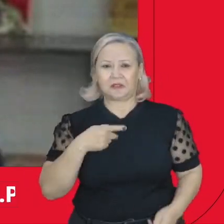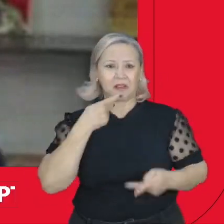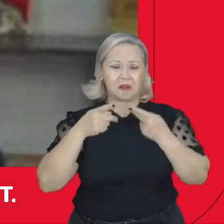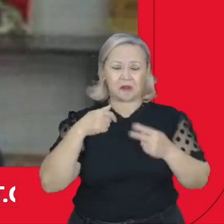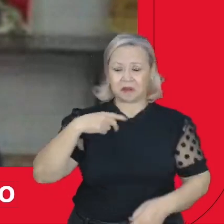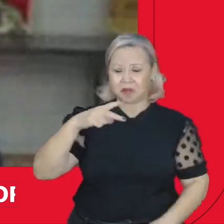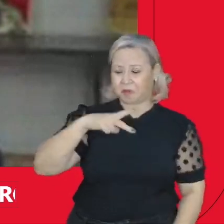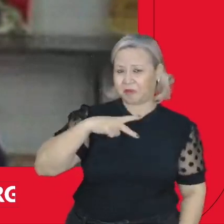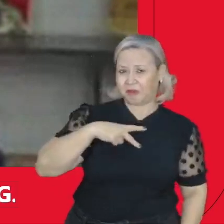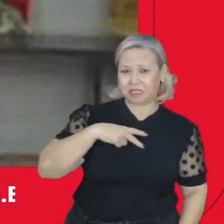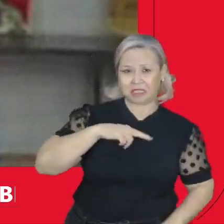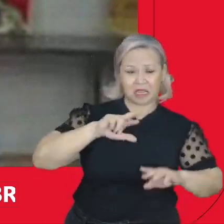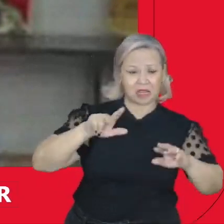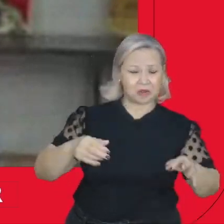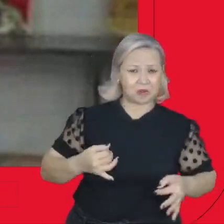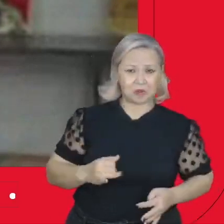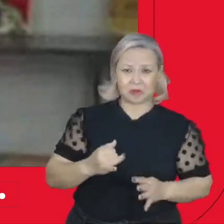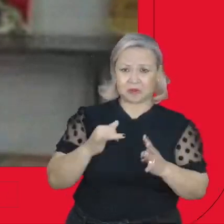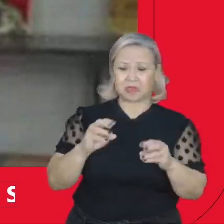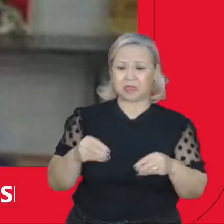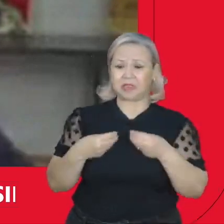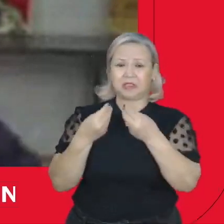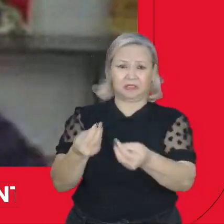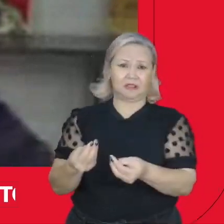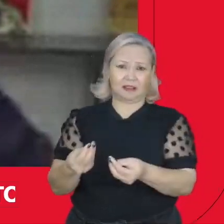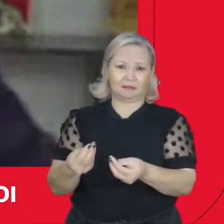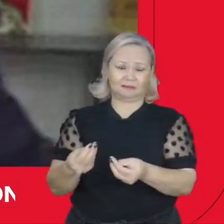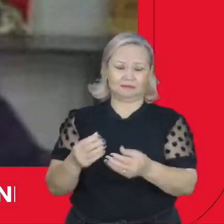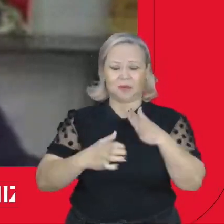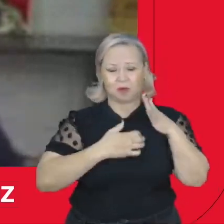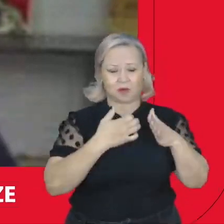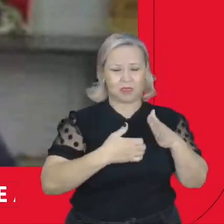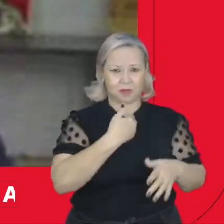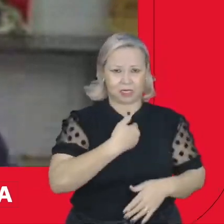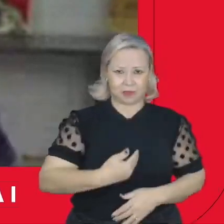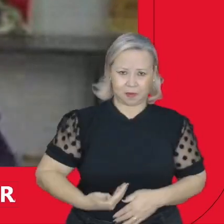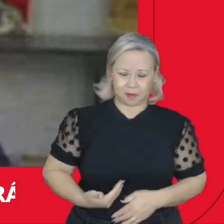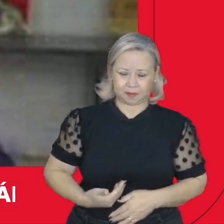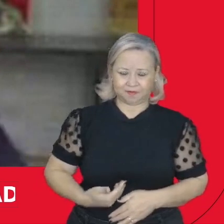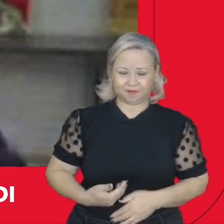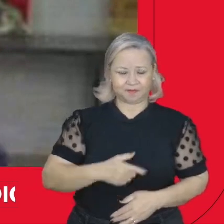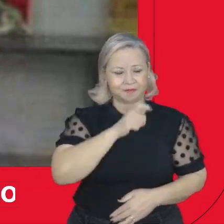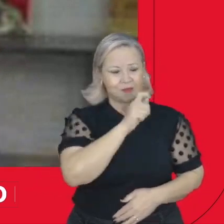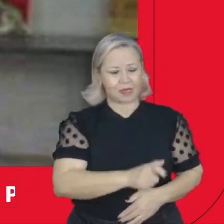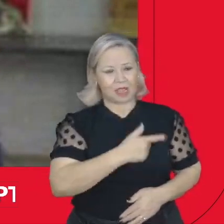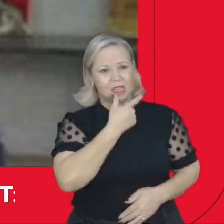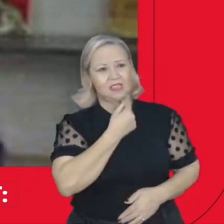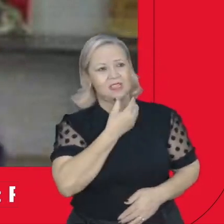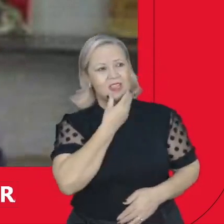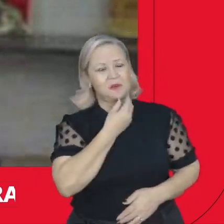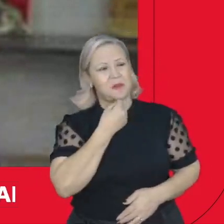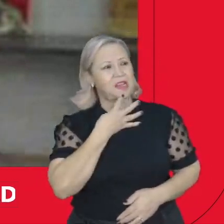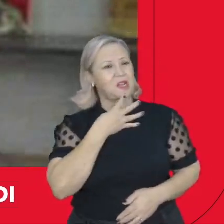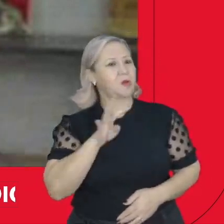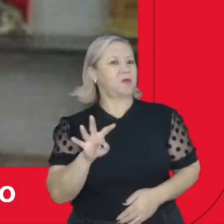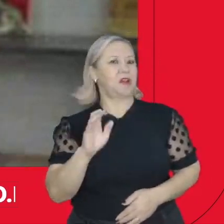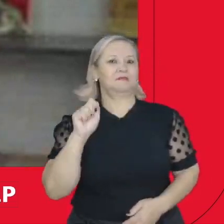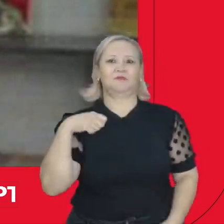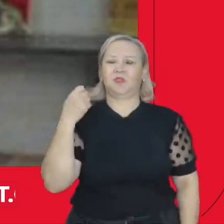privatizar nossa energia, que ele não ia entregar as nossas empresas públicas. Esse rapaz, Amanda, eu tenho dito, ele não conhece o Rio Grande do